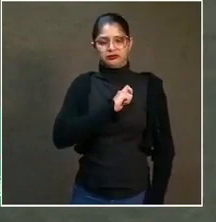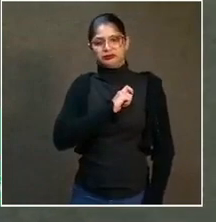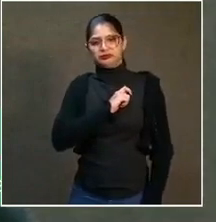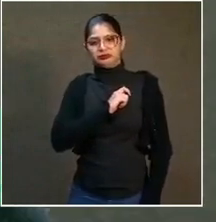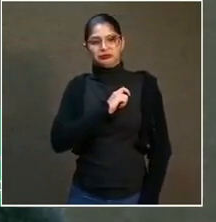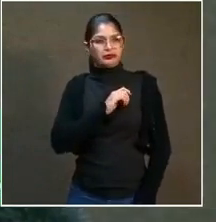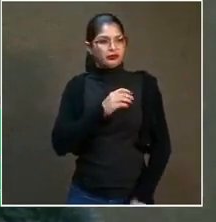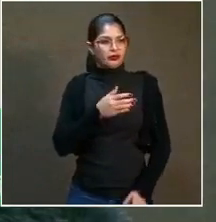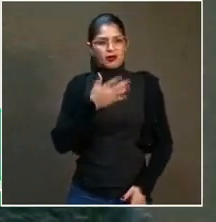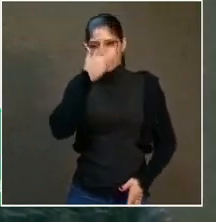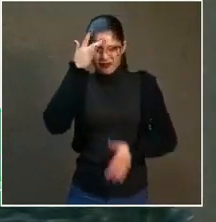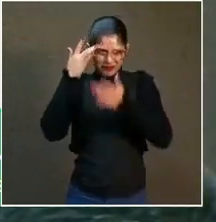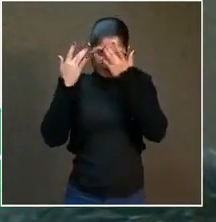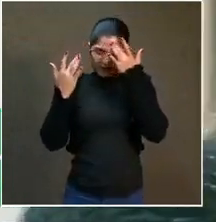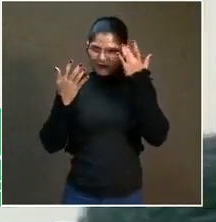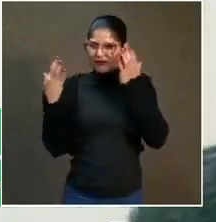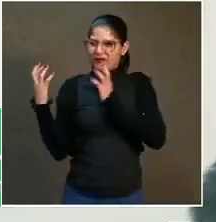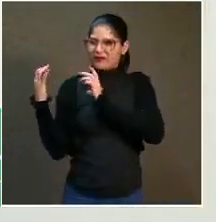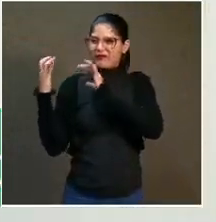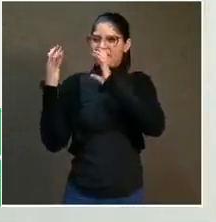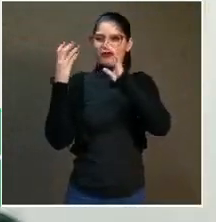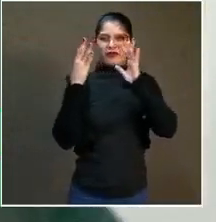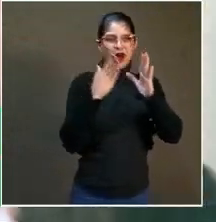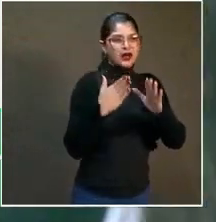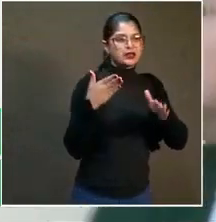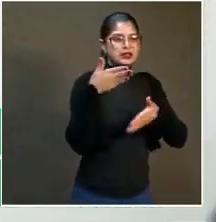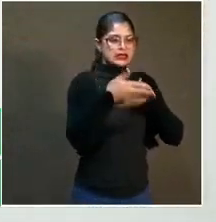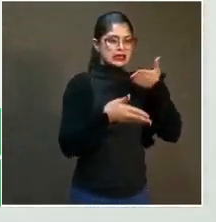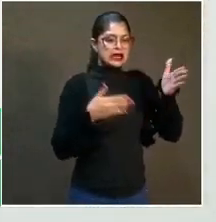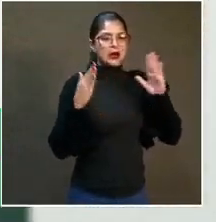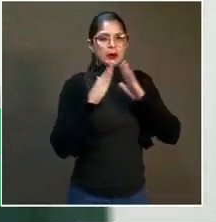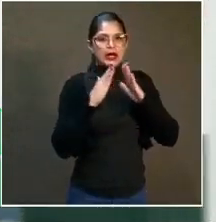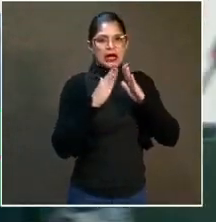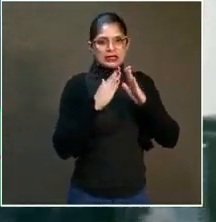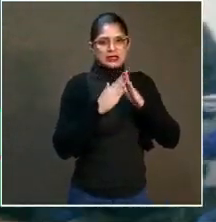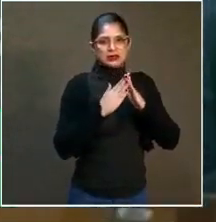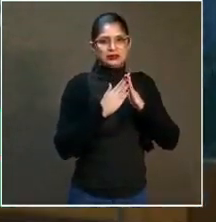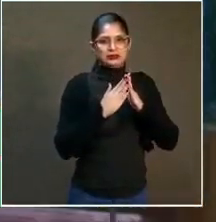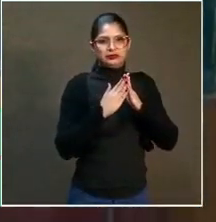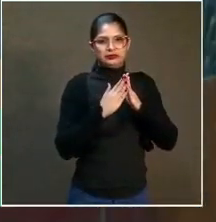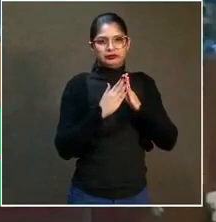Outras pessoas ali entraram. Pega o depoimento do... Acho que é Daniel.